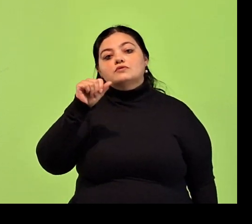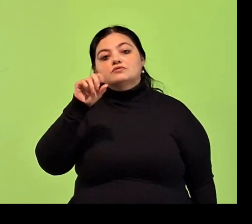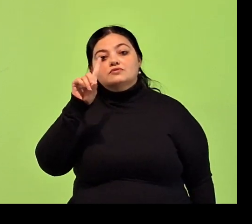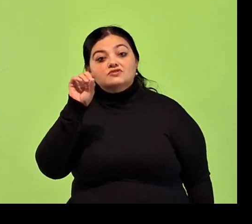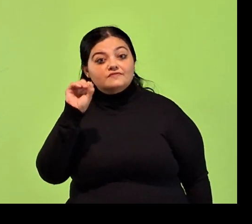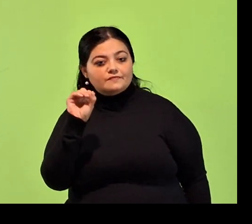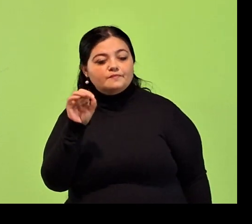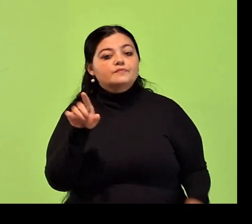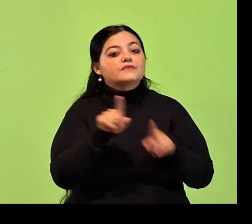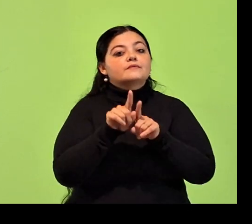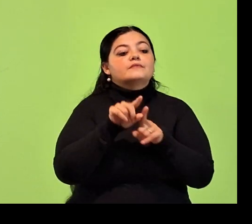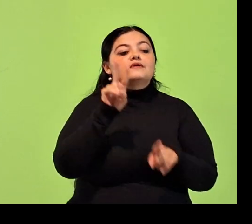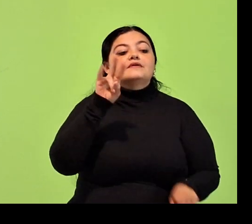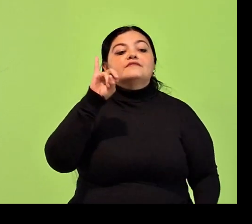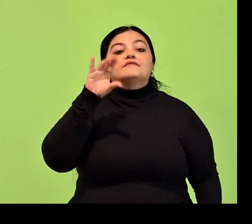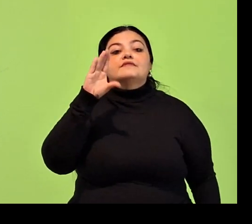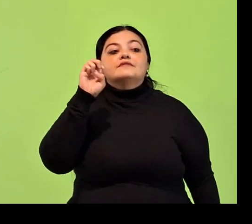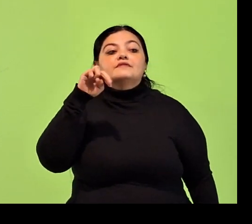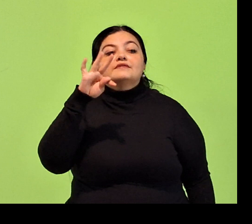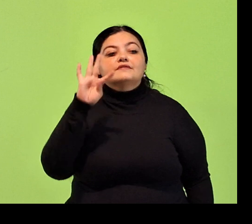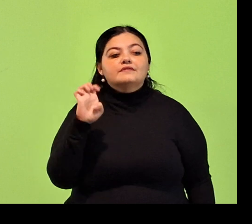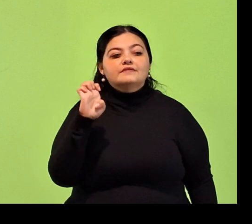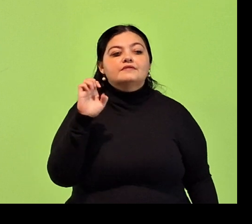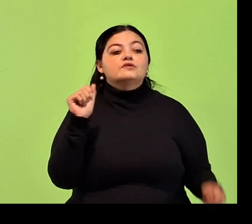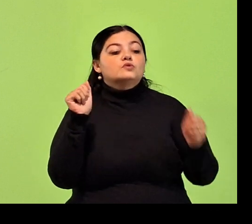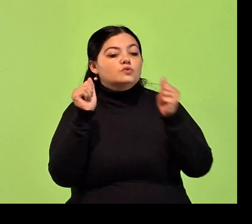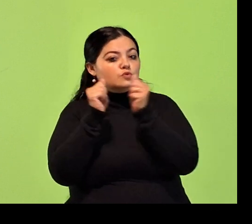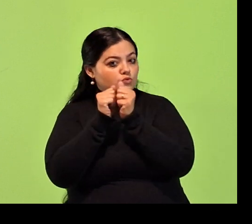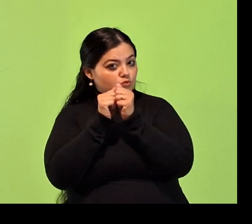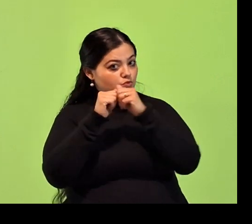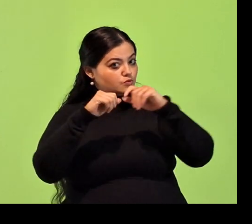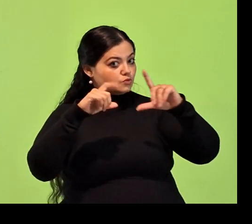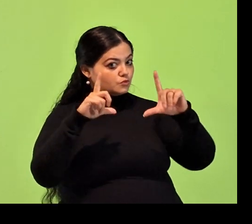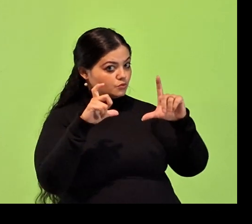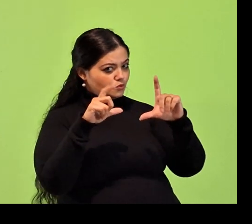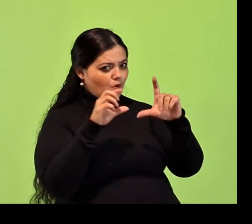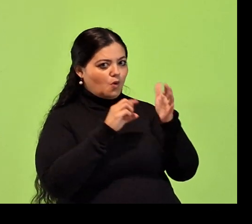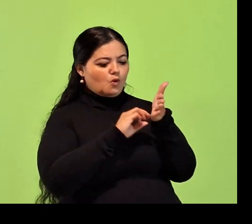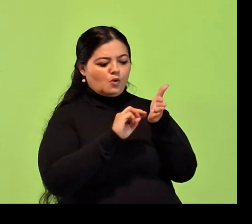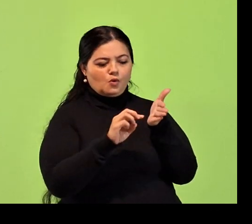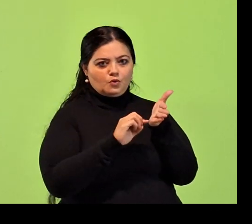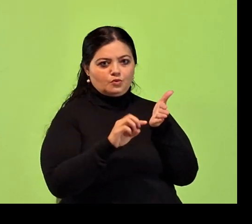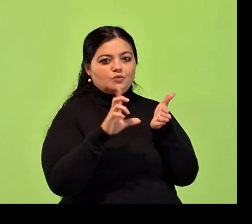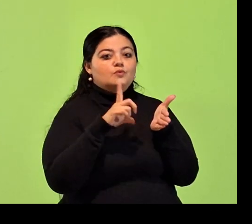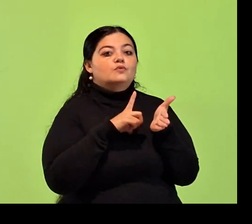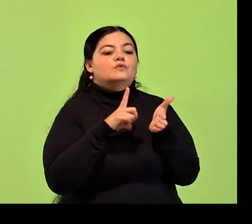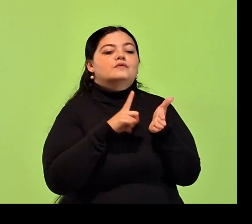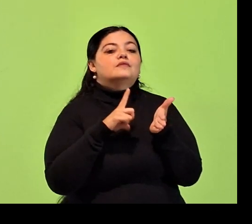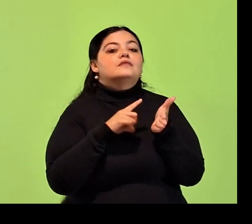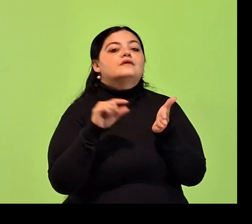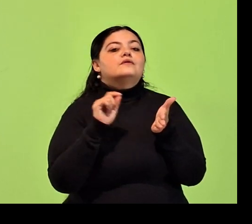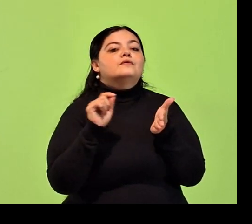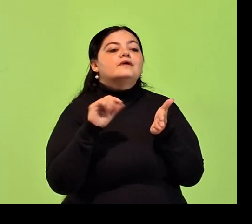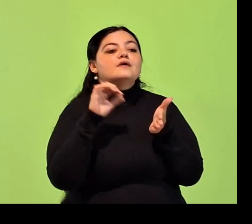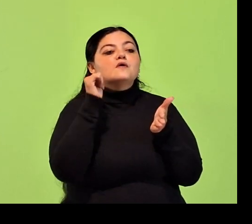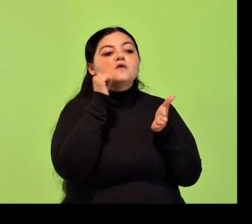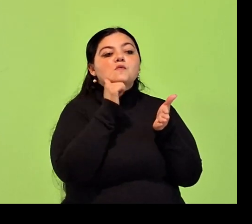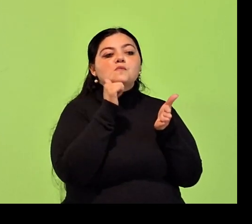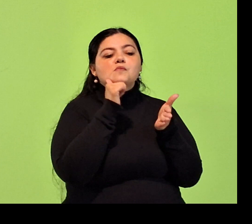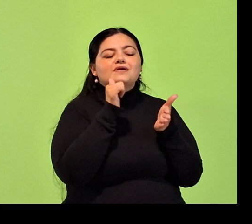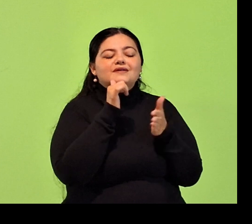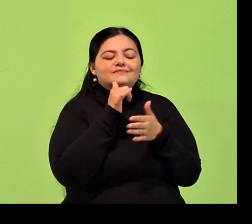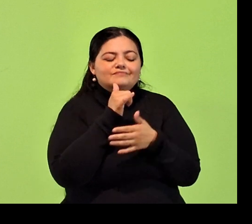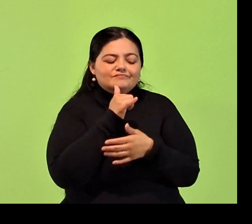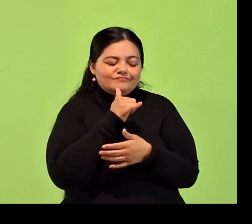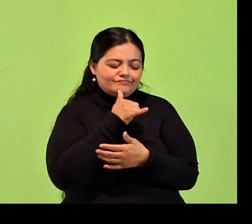Vicente de Paula. Junto com a foto deles, nós temos uma foto de Beatriz Abage, bem